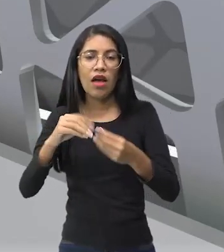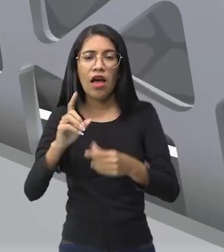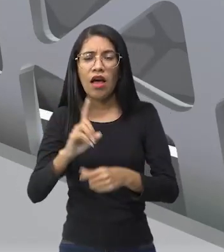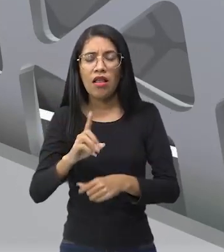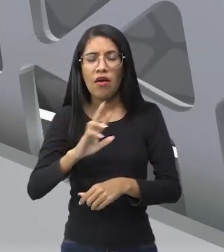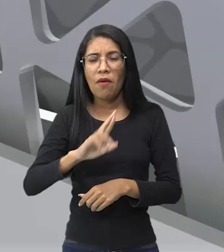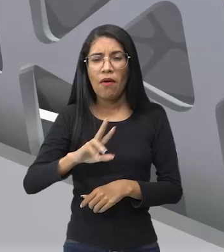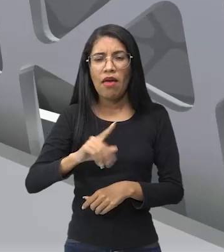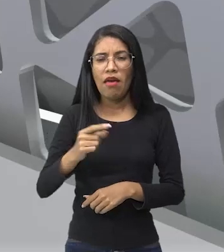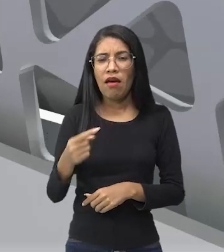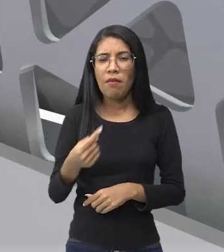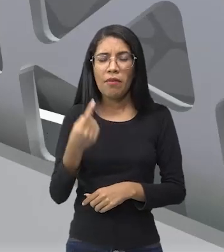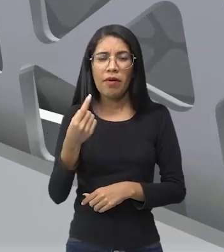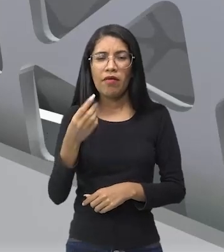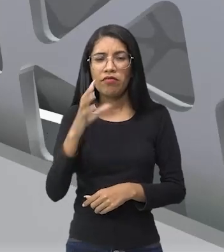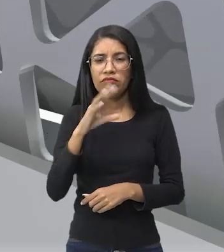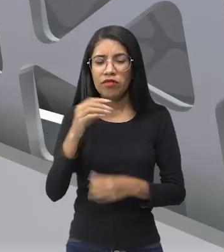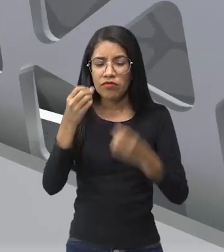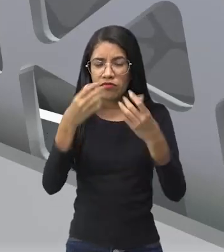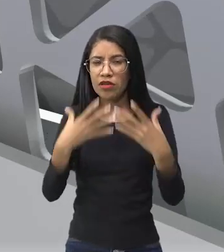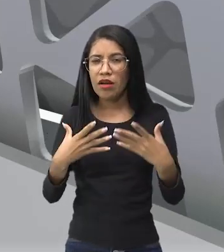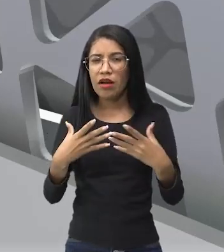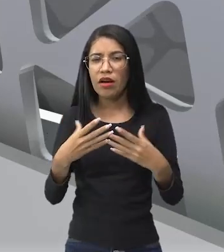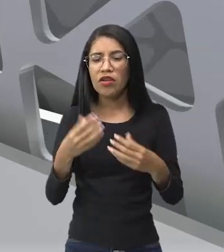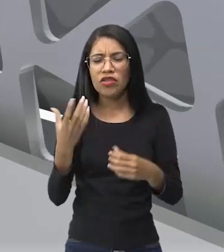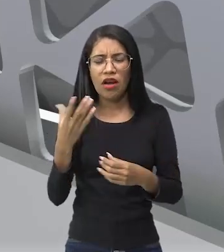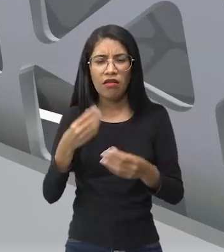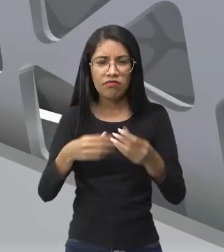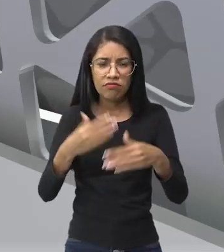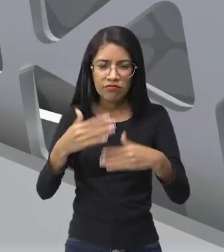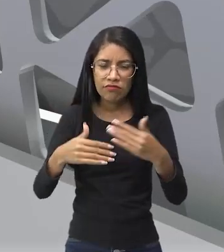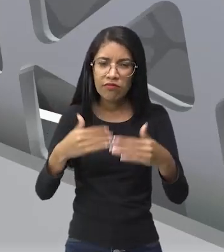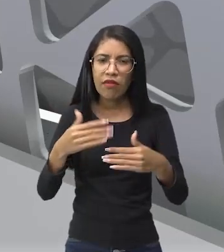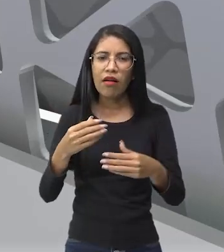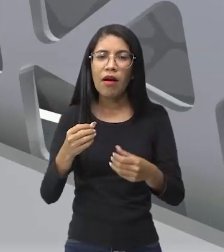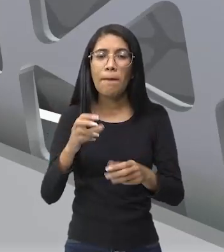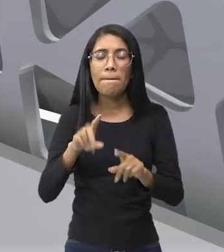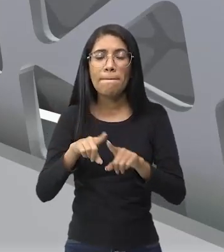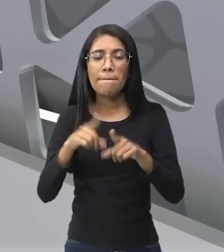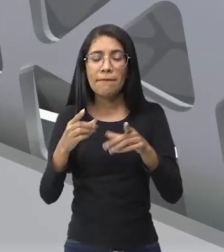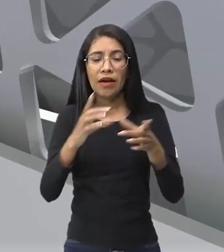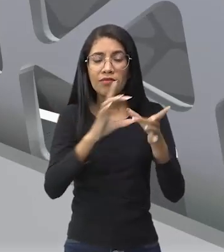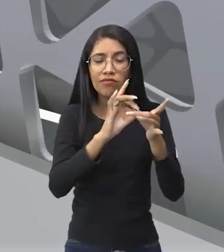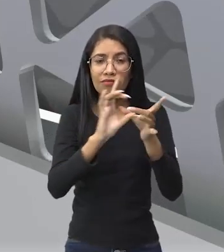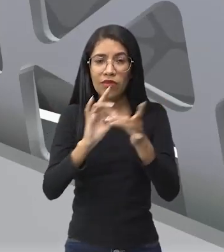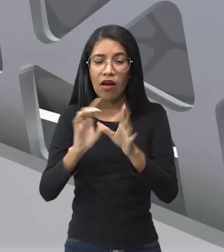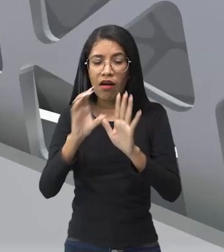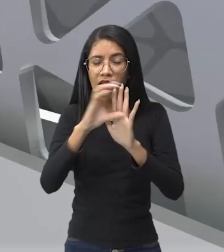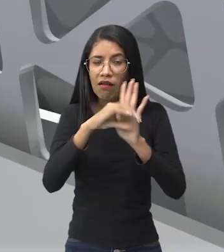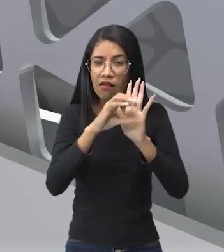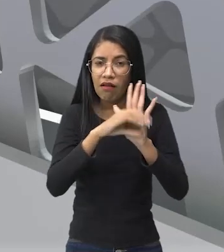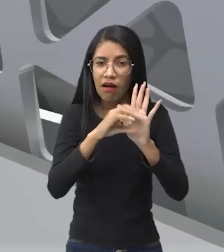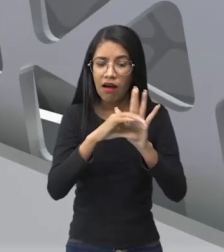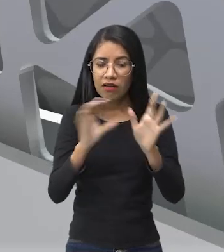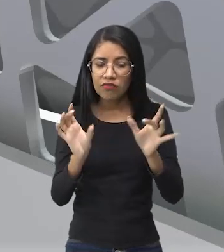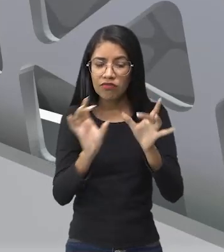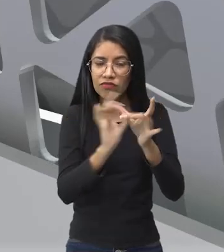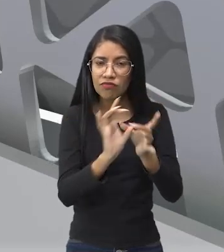isso a primeira vez, nós já estamos falando isso há algum tempo. Só que esses contextos, esses conteúdos, eles vão